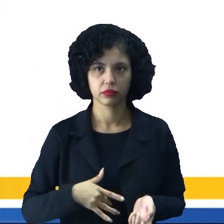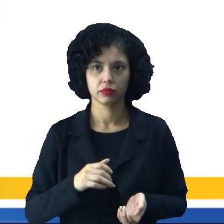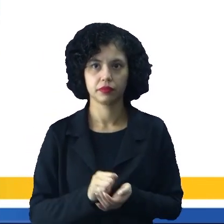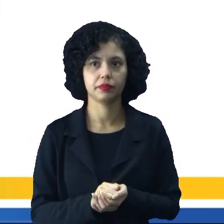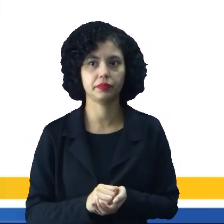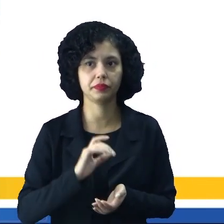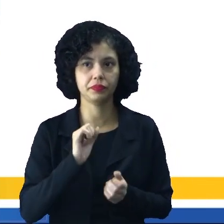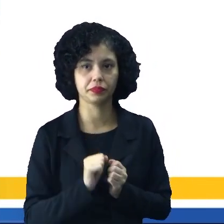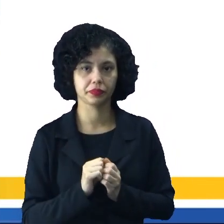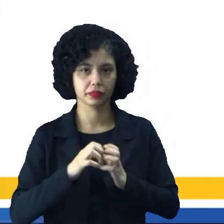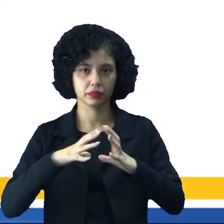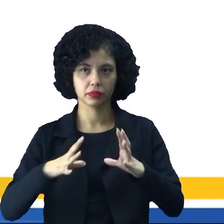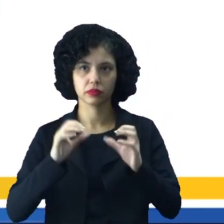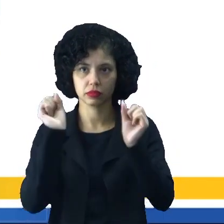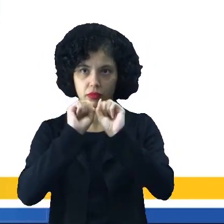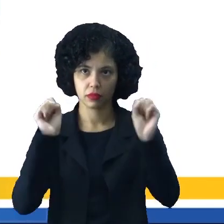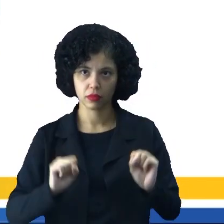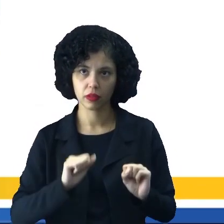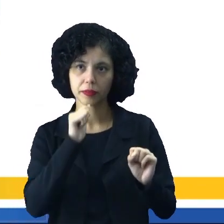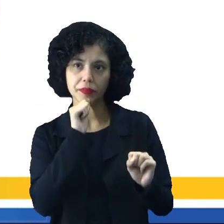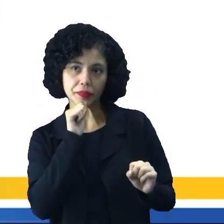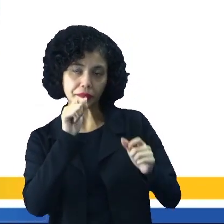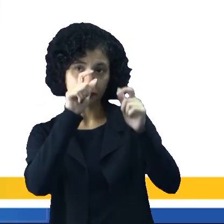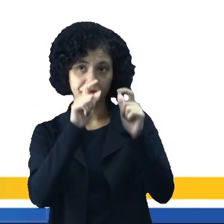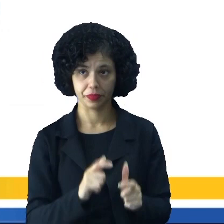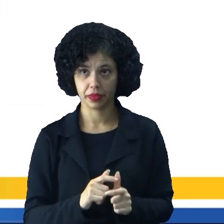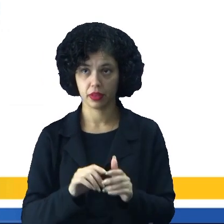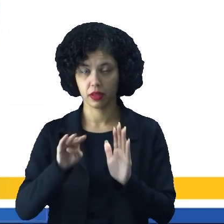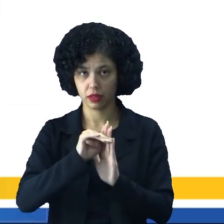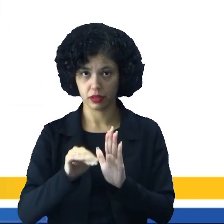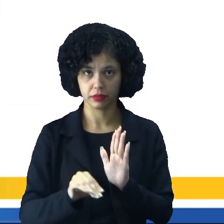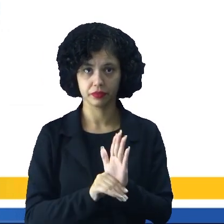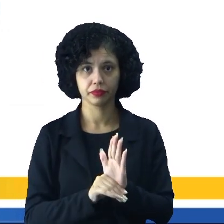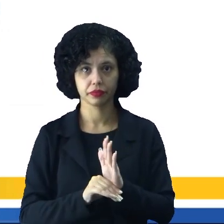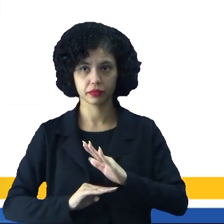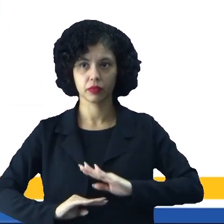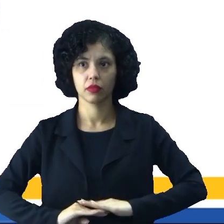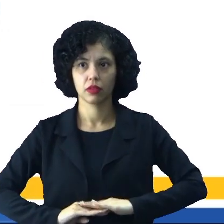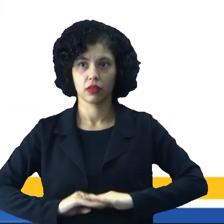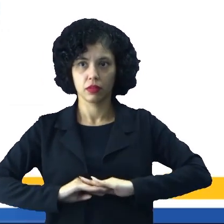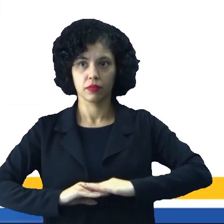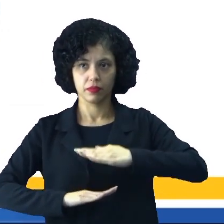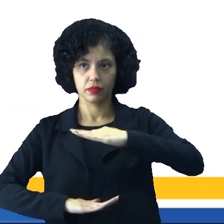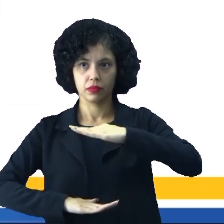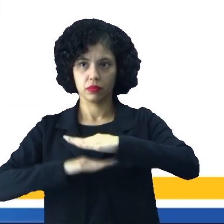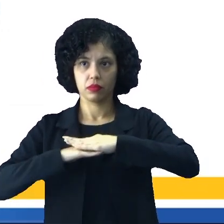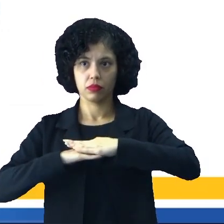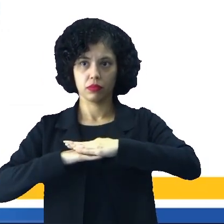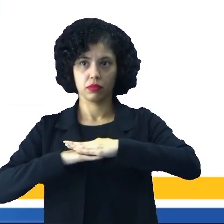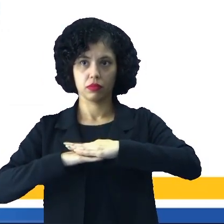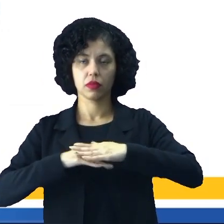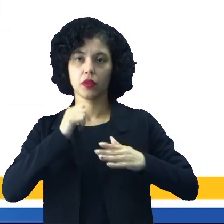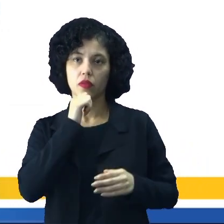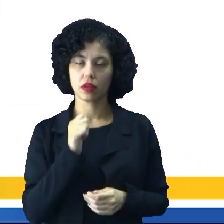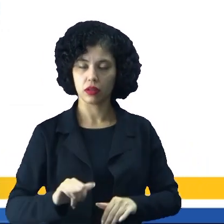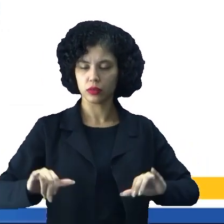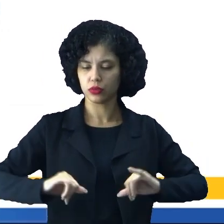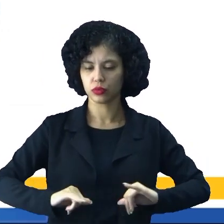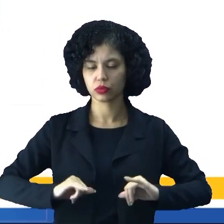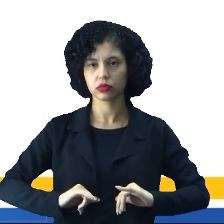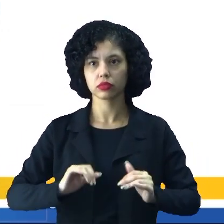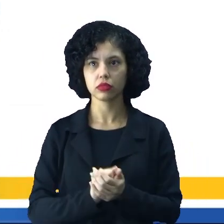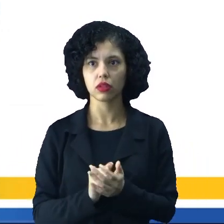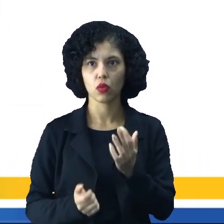um órgão dilatado do sistema digestório e está localizado logo abaixo do diafragma. Nesse órgão, o bolo alimentar sofre a ação do suco